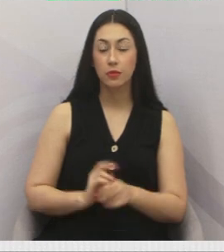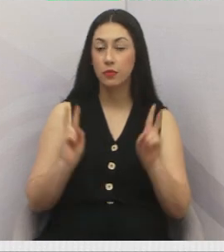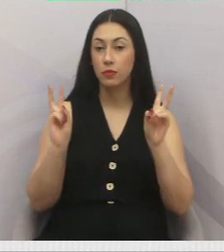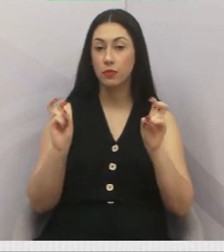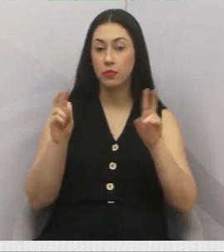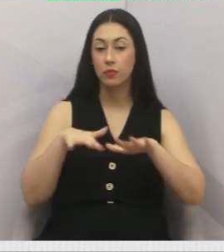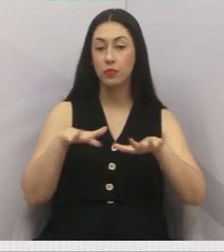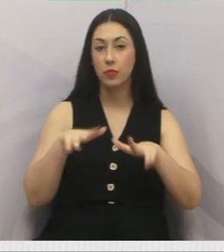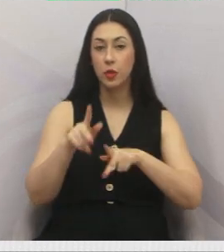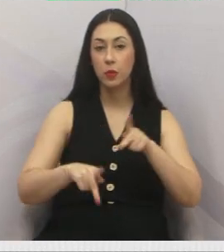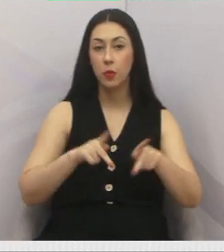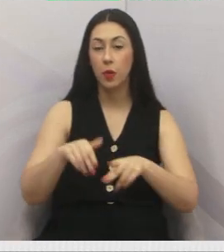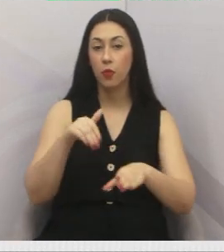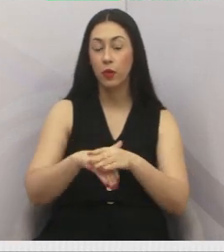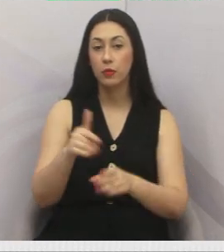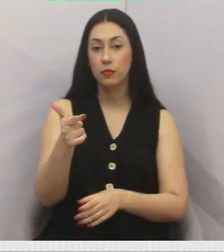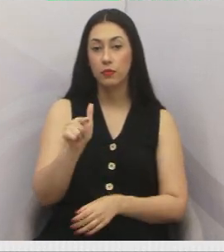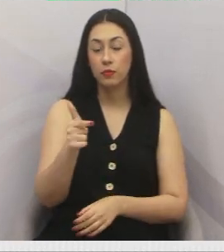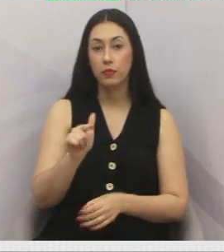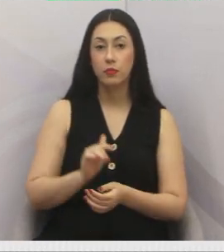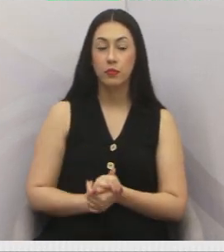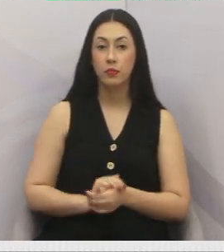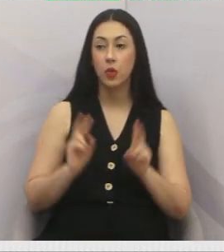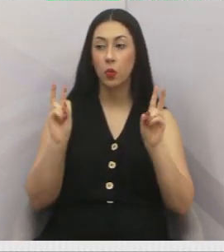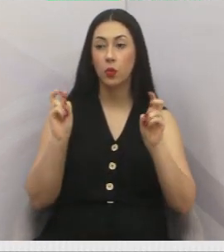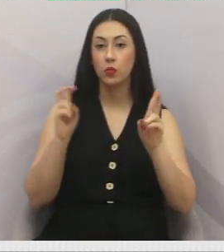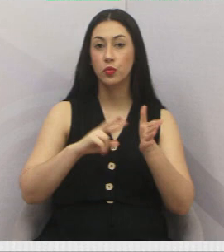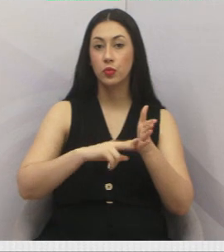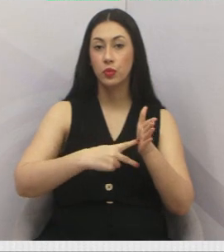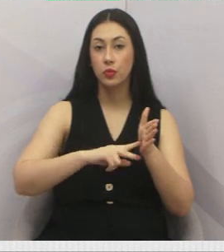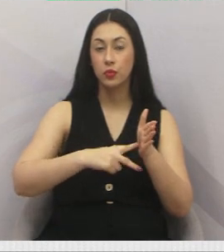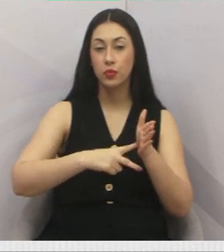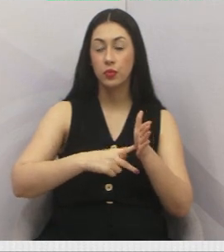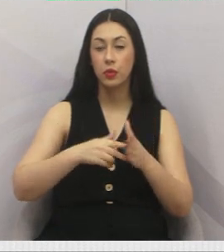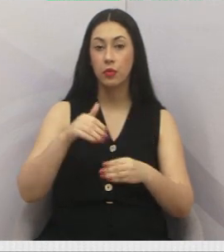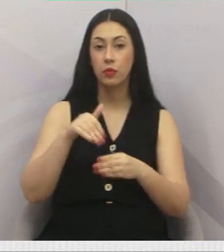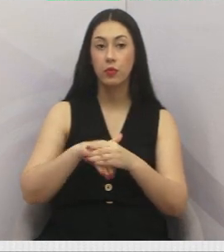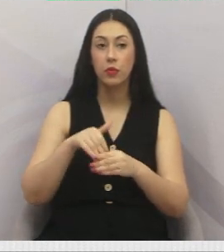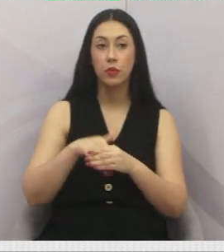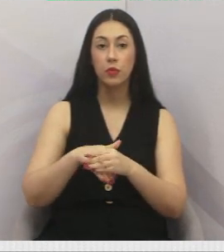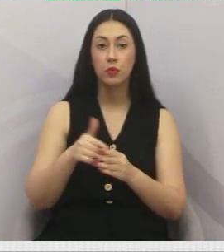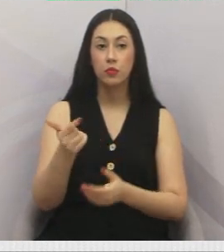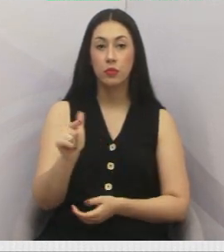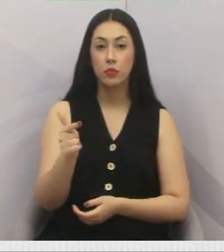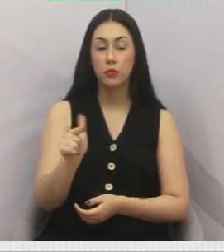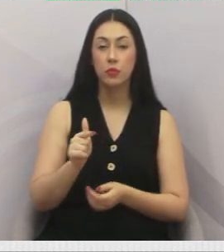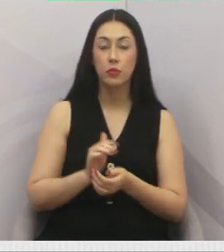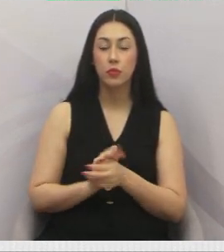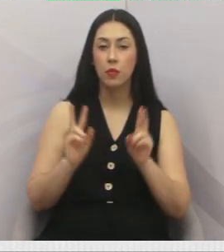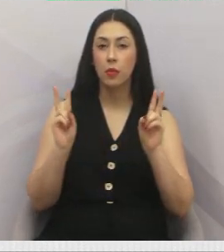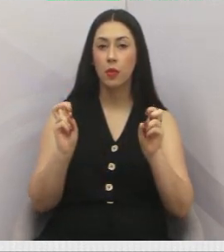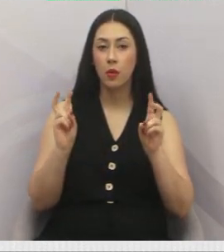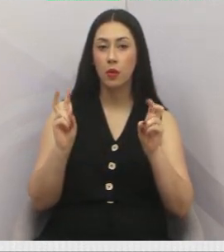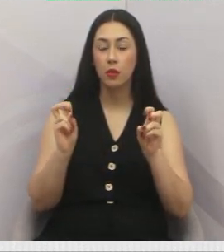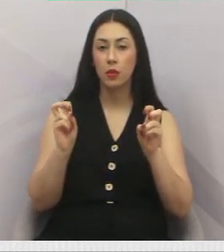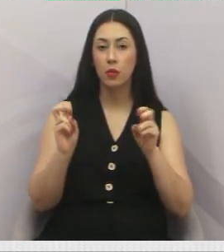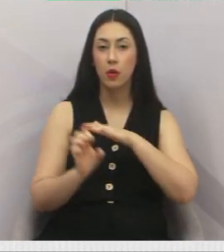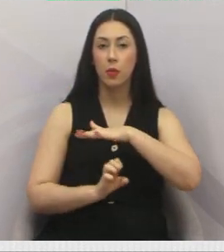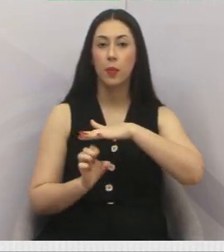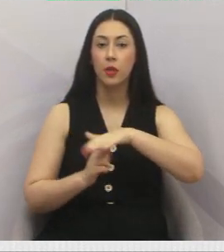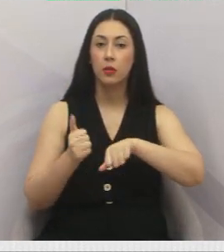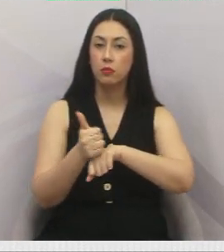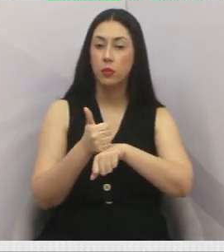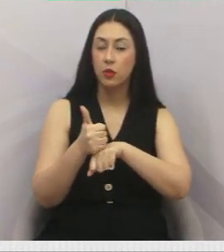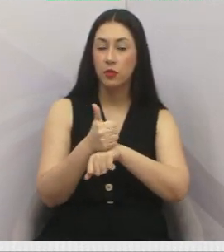Segmento Movimentos Populares, voto em branco. Segmento Entidade de Classe Sindical, voto em branco. Segmento de Empresas